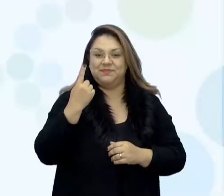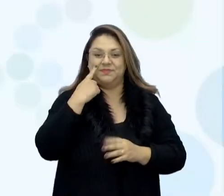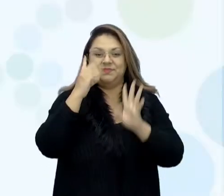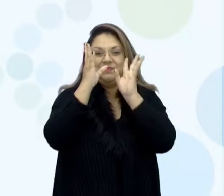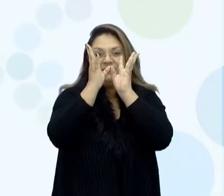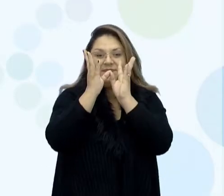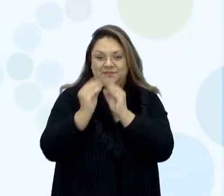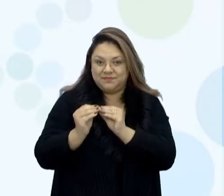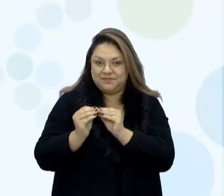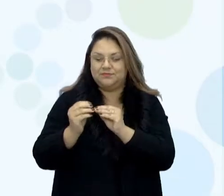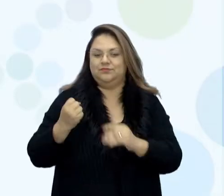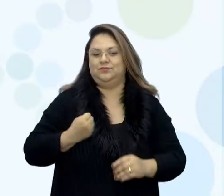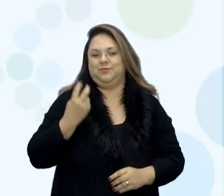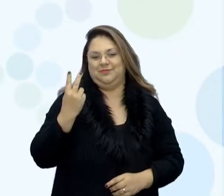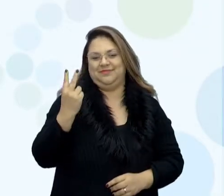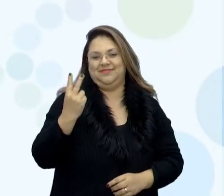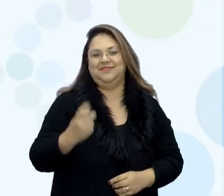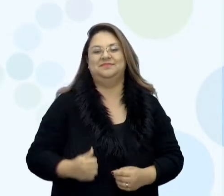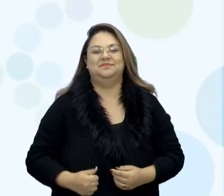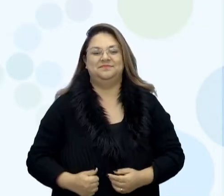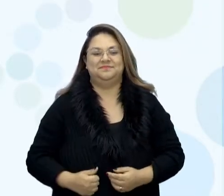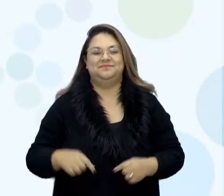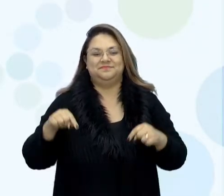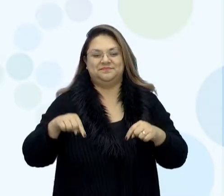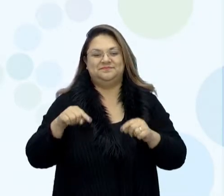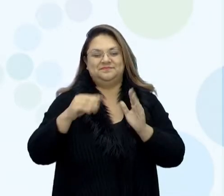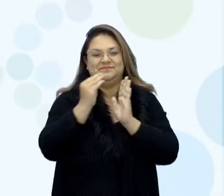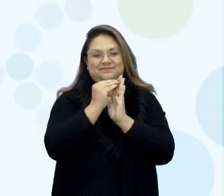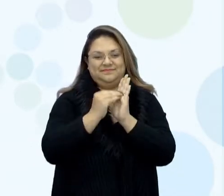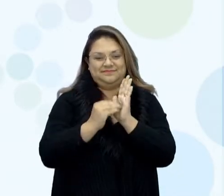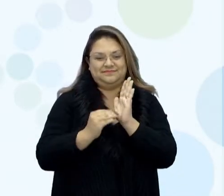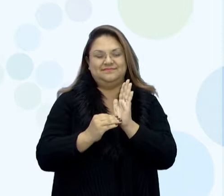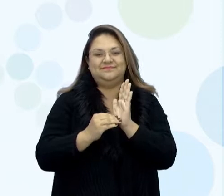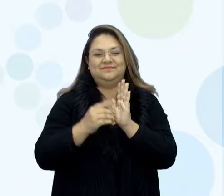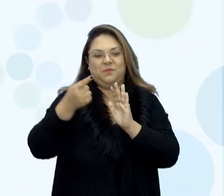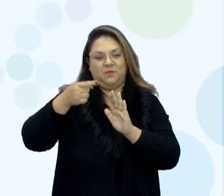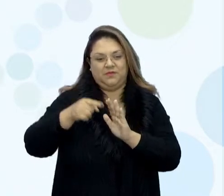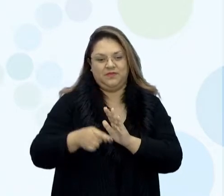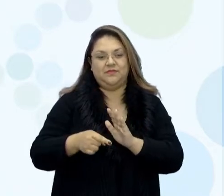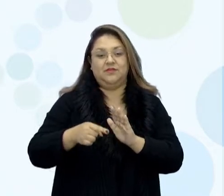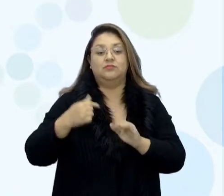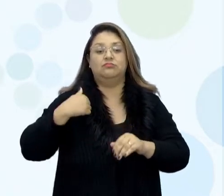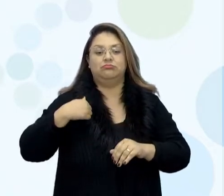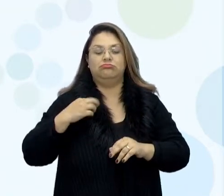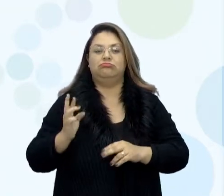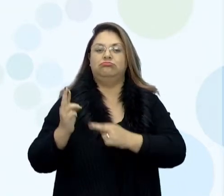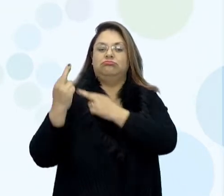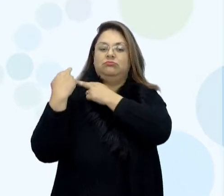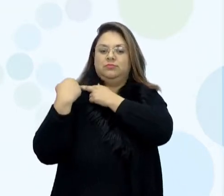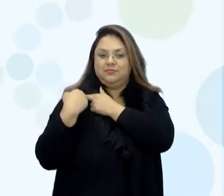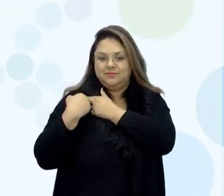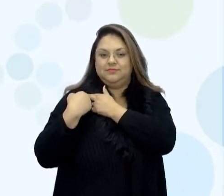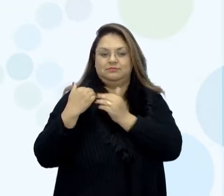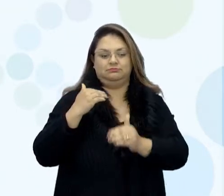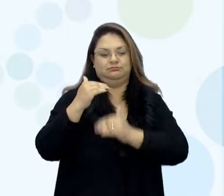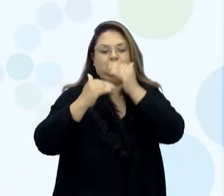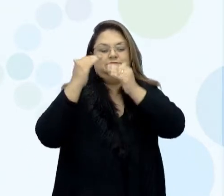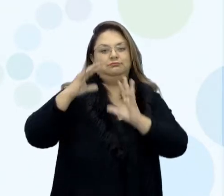sistematização 2, tá? Do nosso aprofundamento do meu papel no desenvolvimento